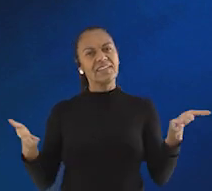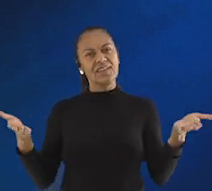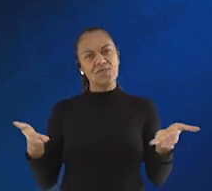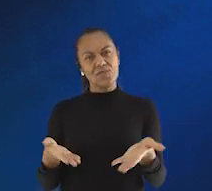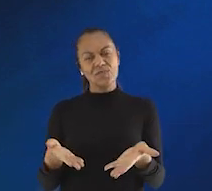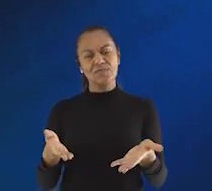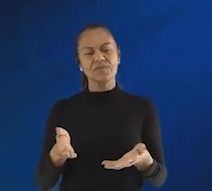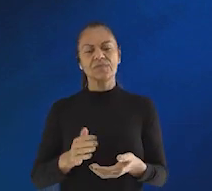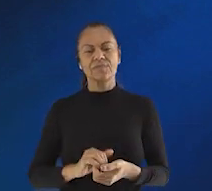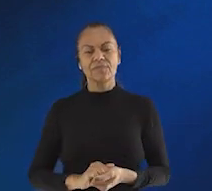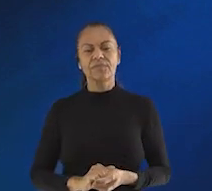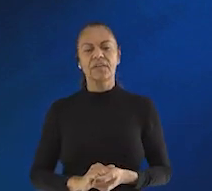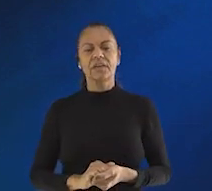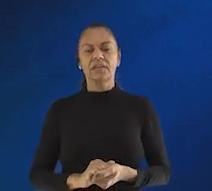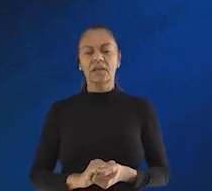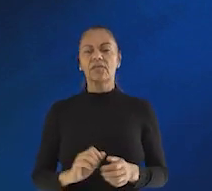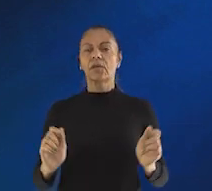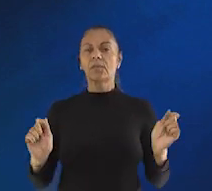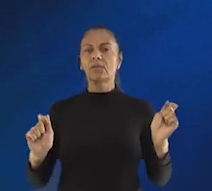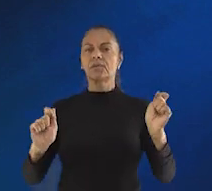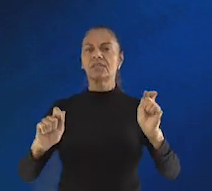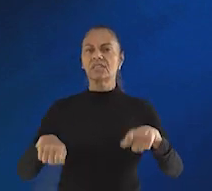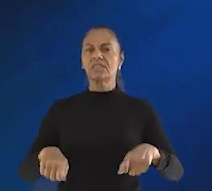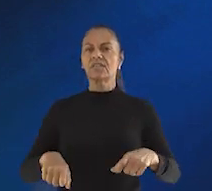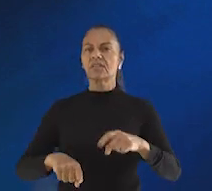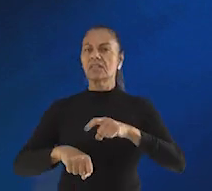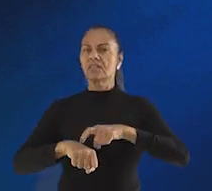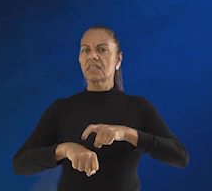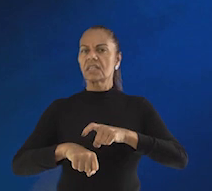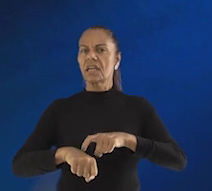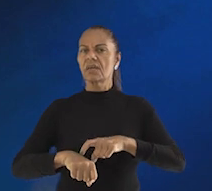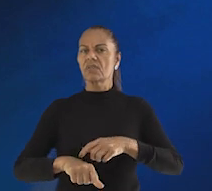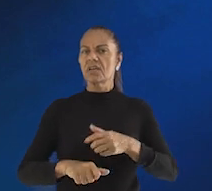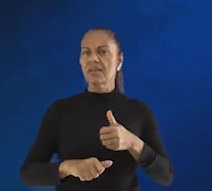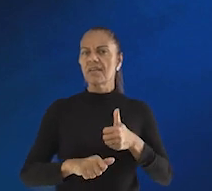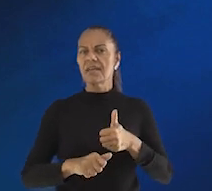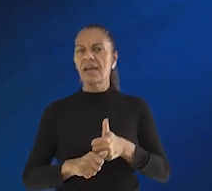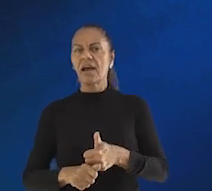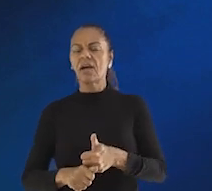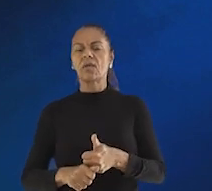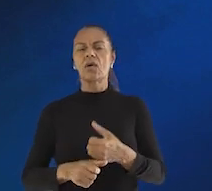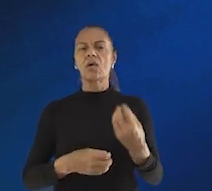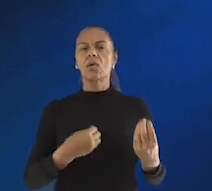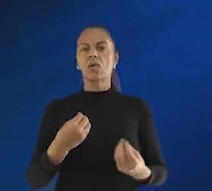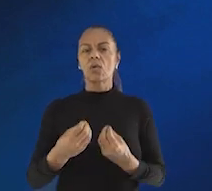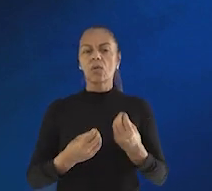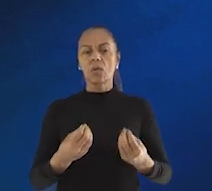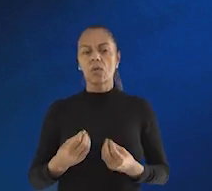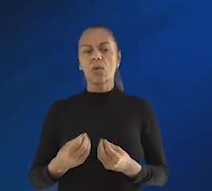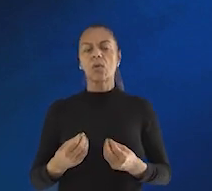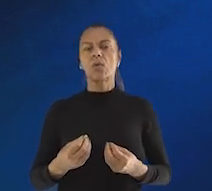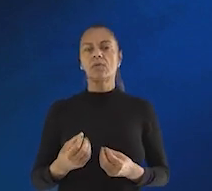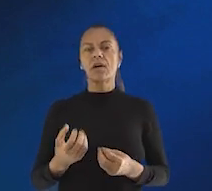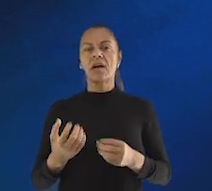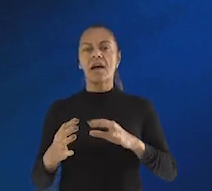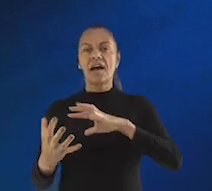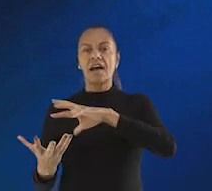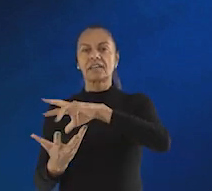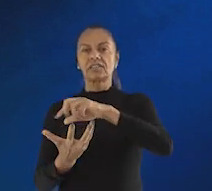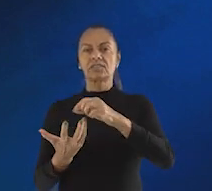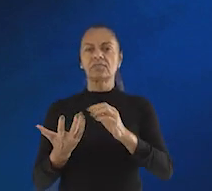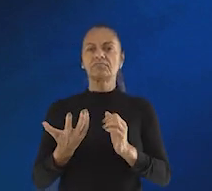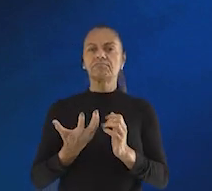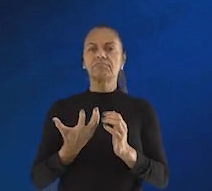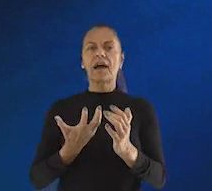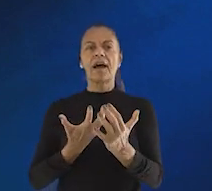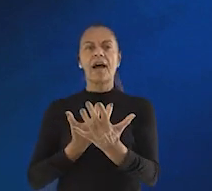hoje. Através do aparelho, se tornou possível identificar em tempo real as condições